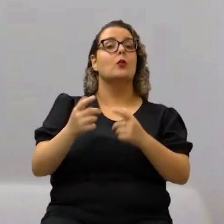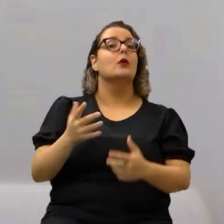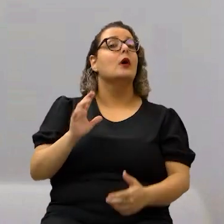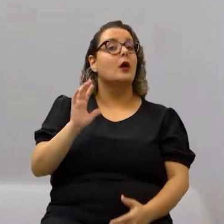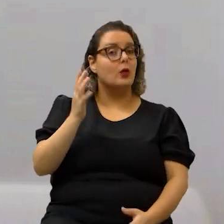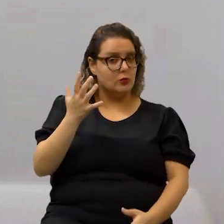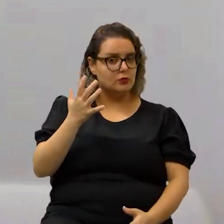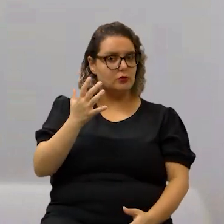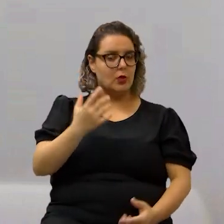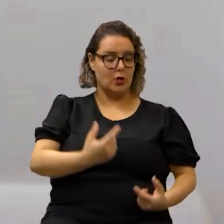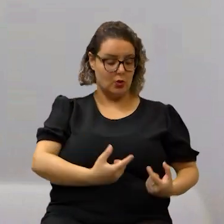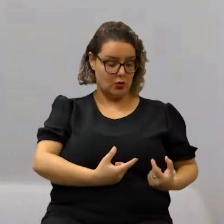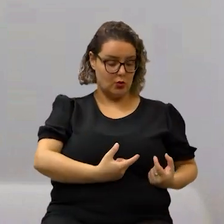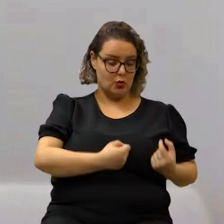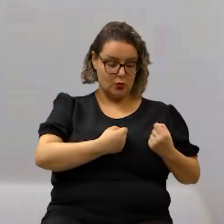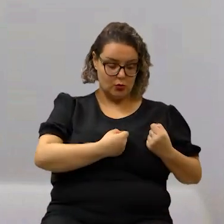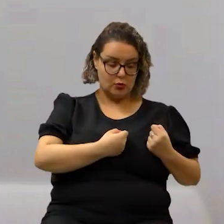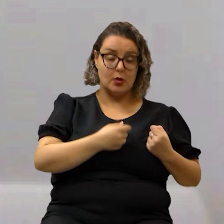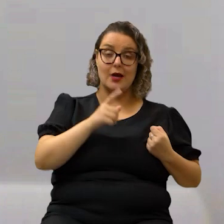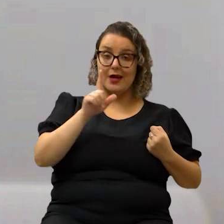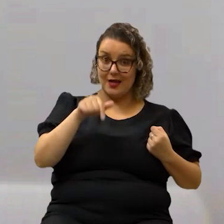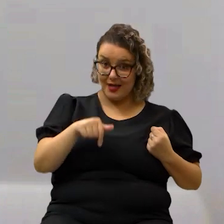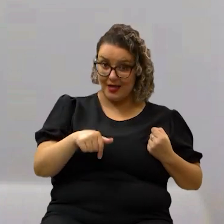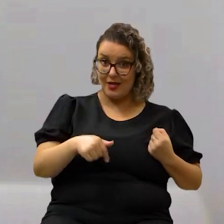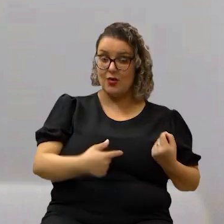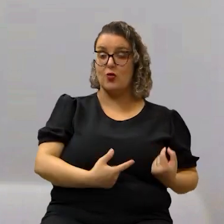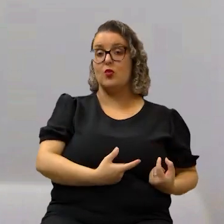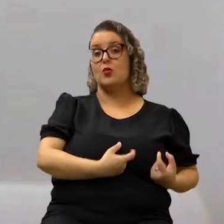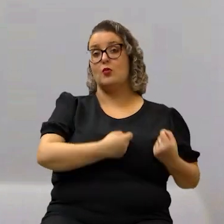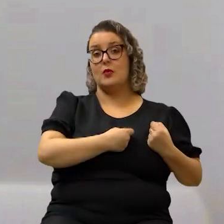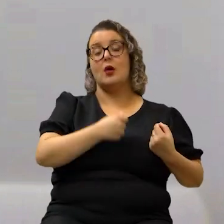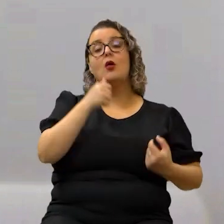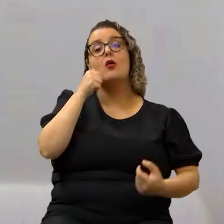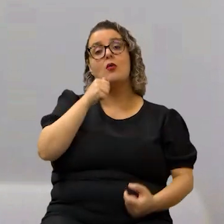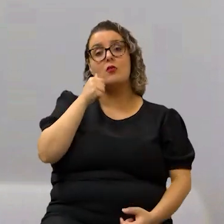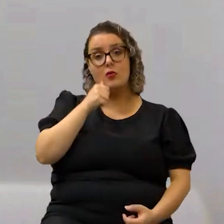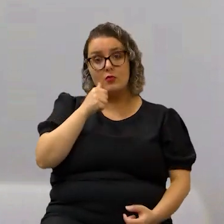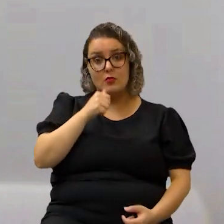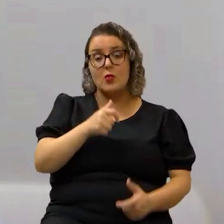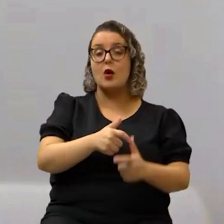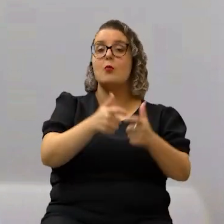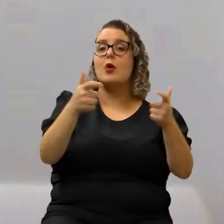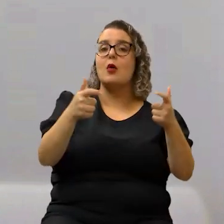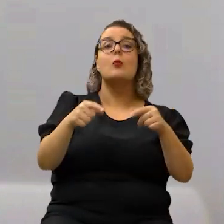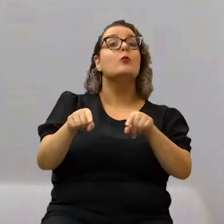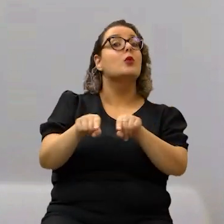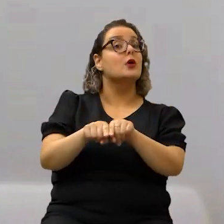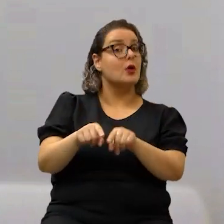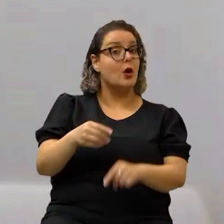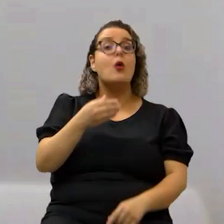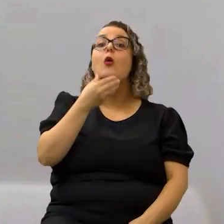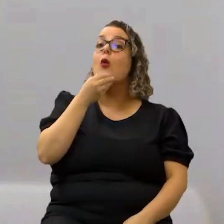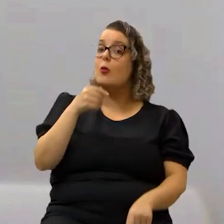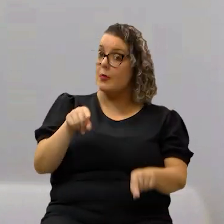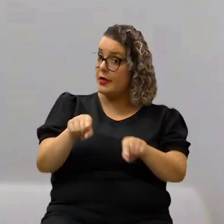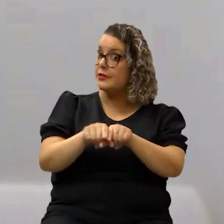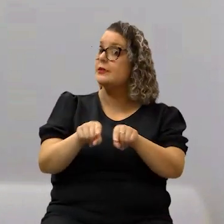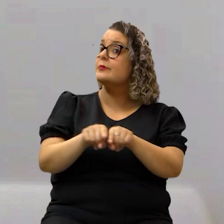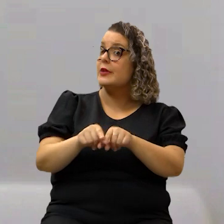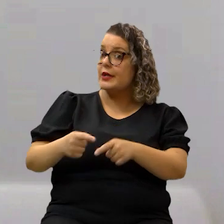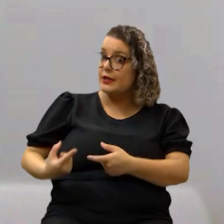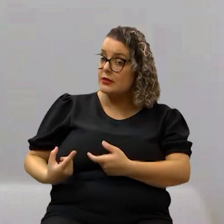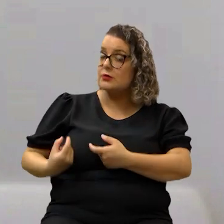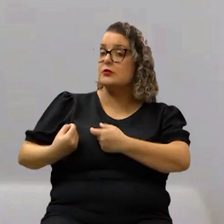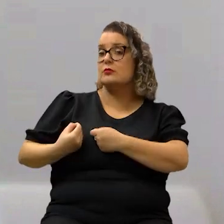o que acontece? Câncer de mama, apesar de ser um câncer predominantemente feminino, eu falo isso porque homens também podem